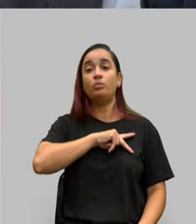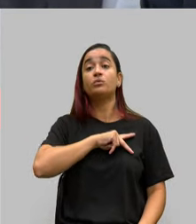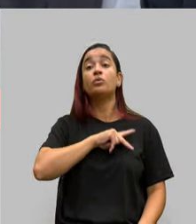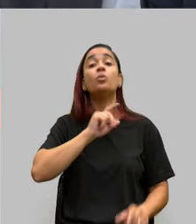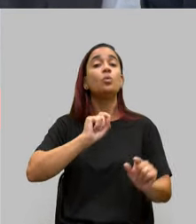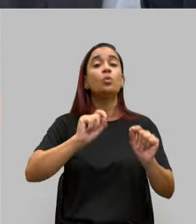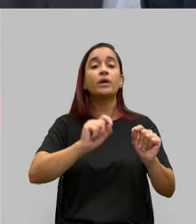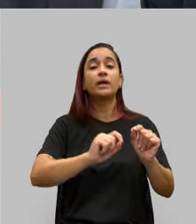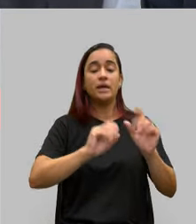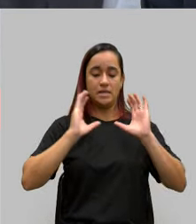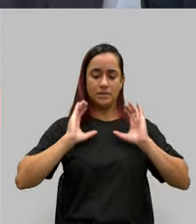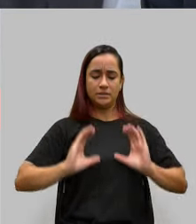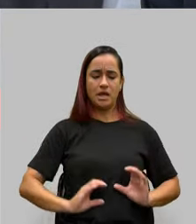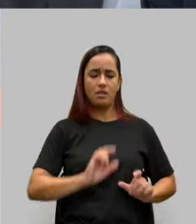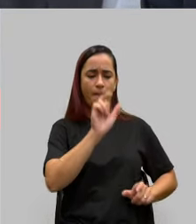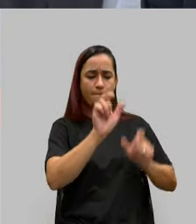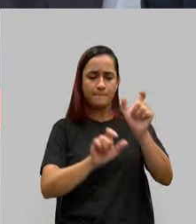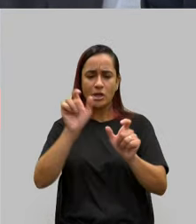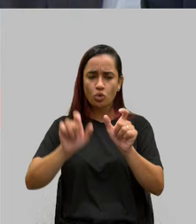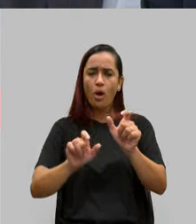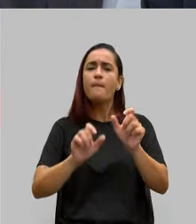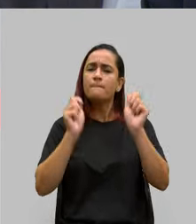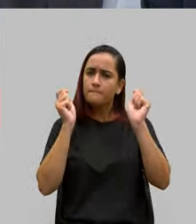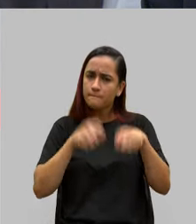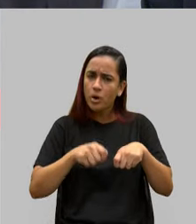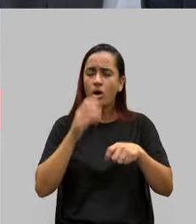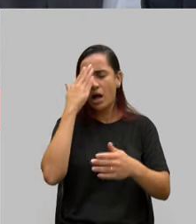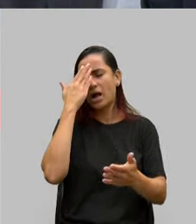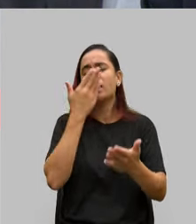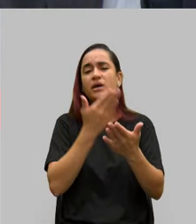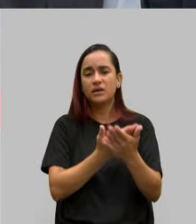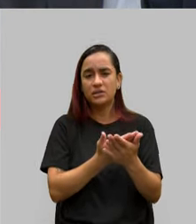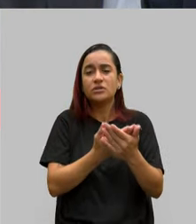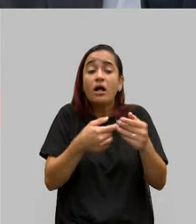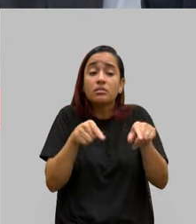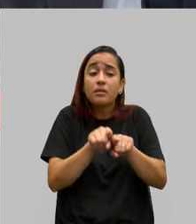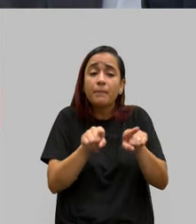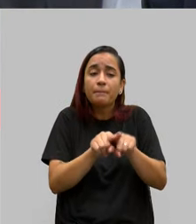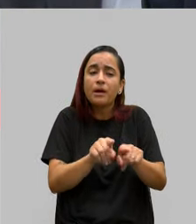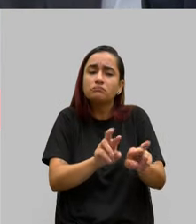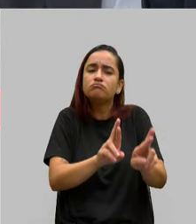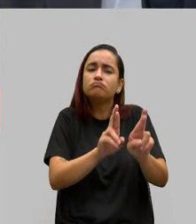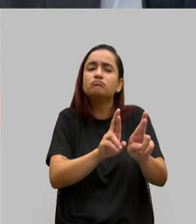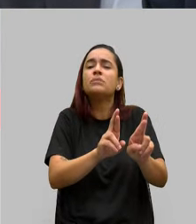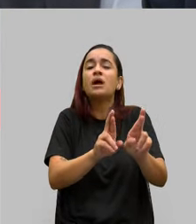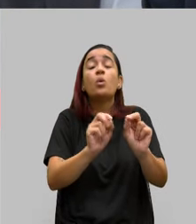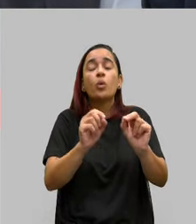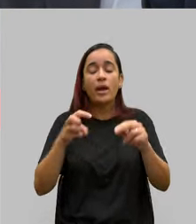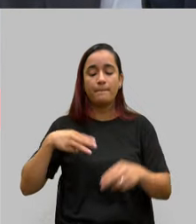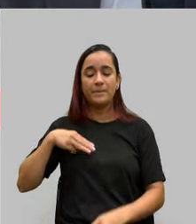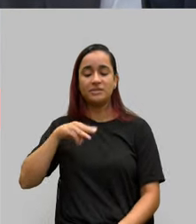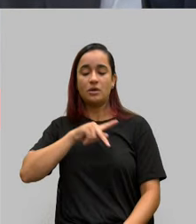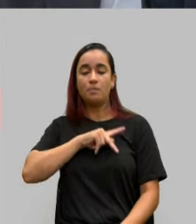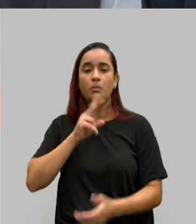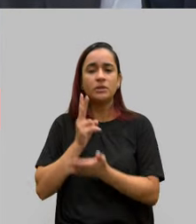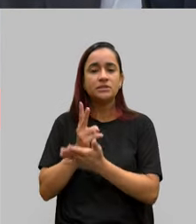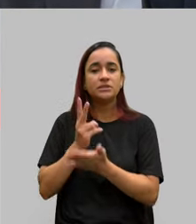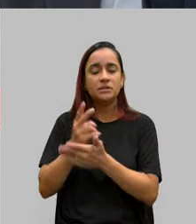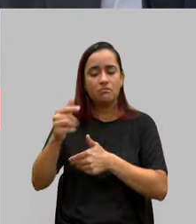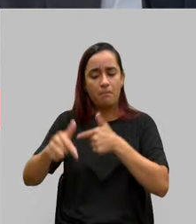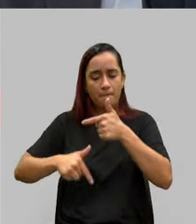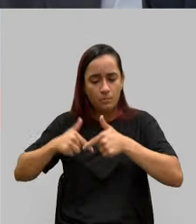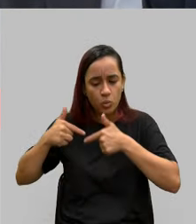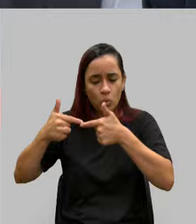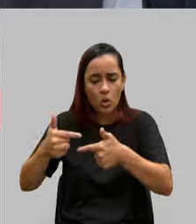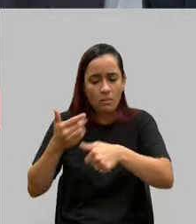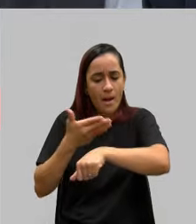eh acreditar e e esperar do Ministério Público uma atuação sempre técnica